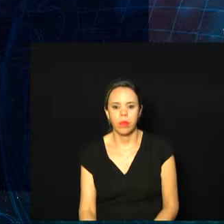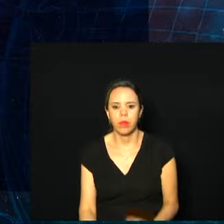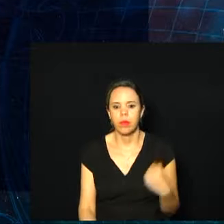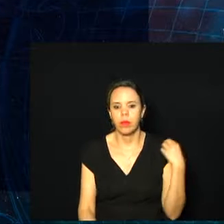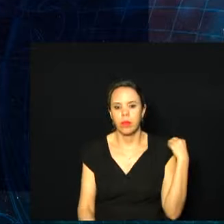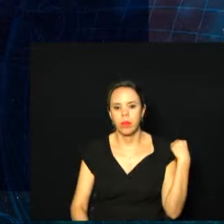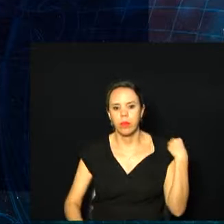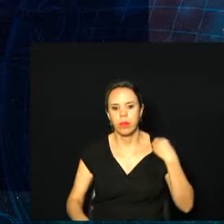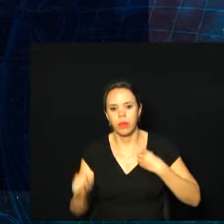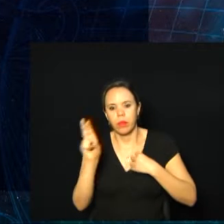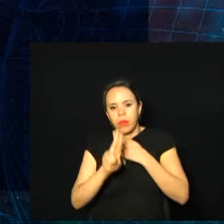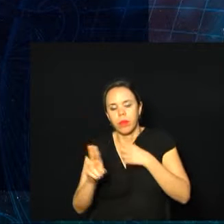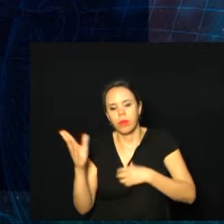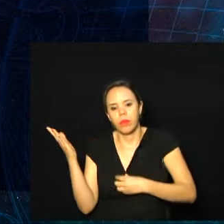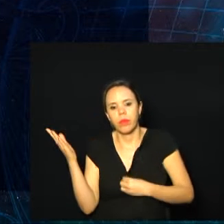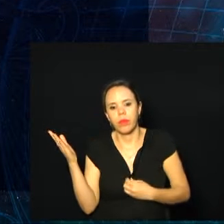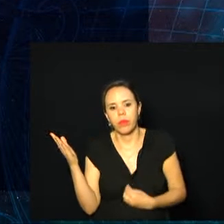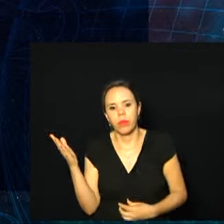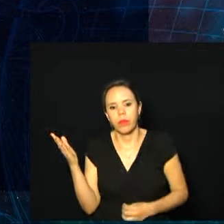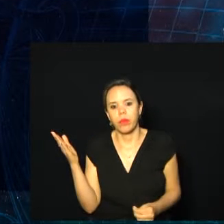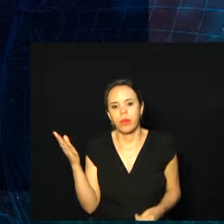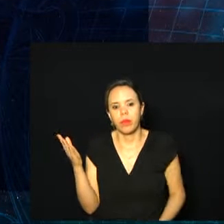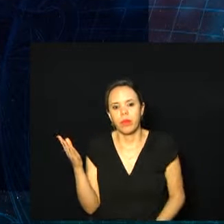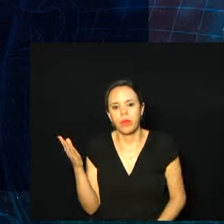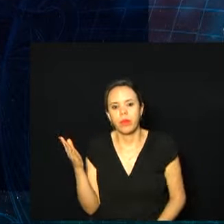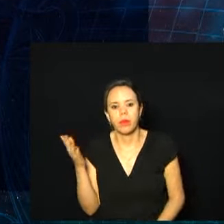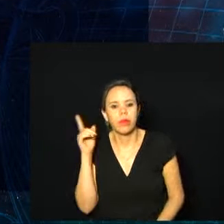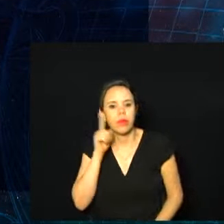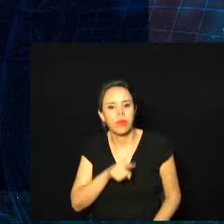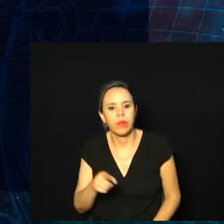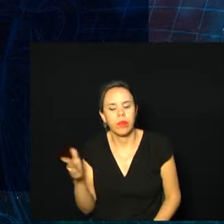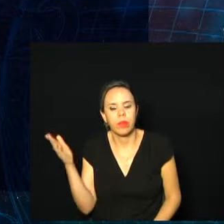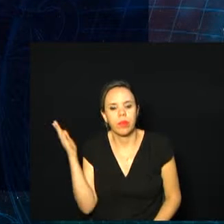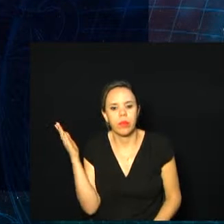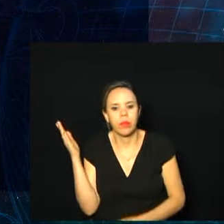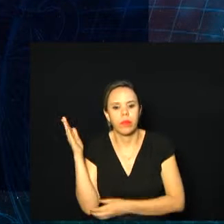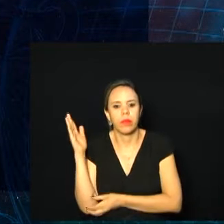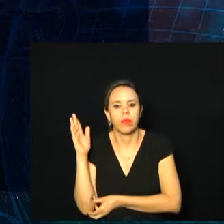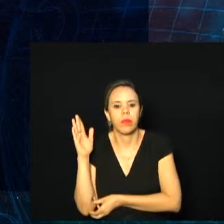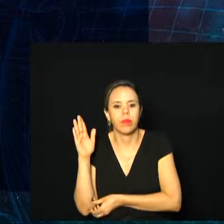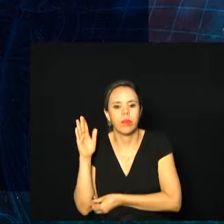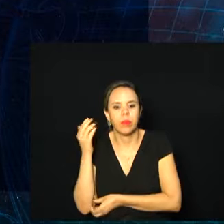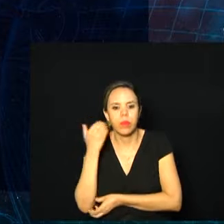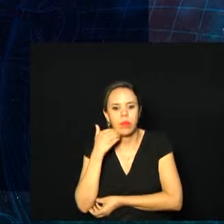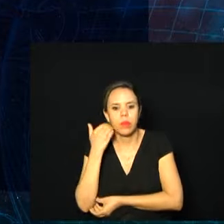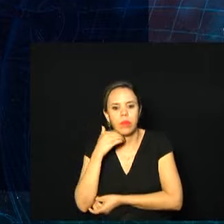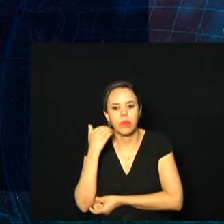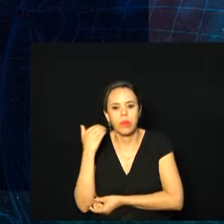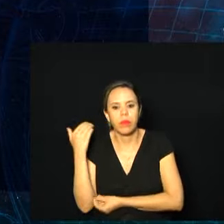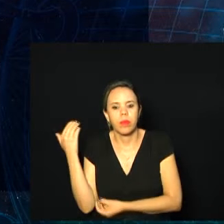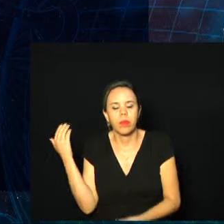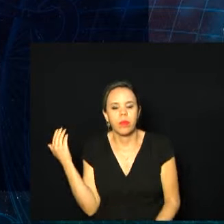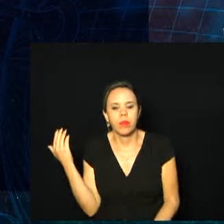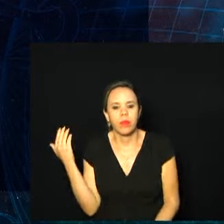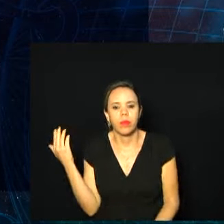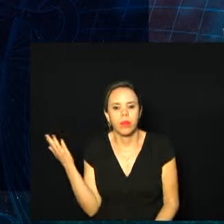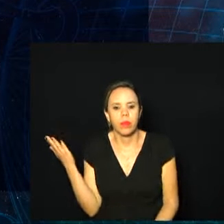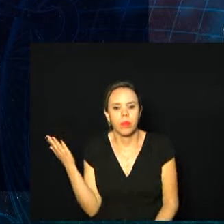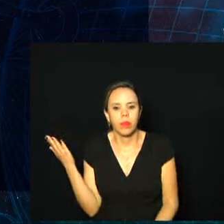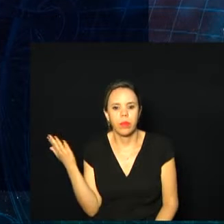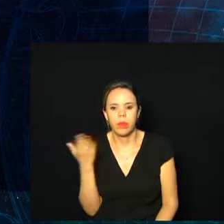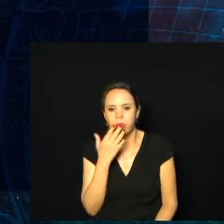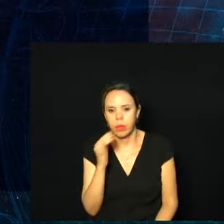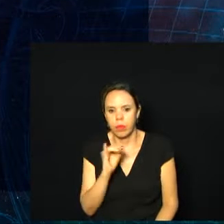4.566 mortes. Sumaré, 998, Americana, 852, Santa Bárbara do Oeste,